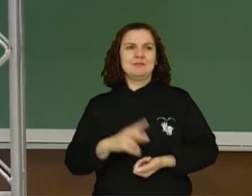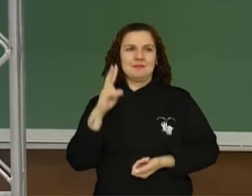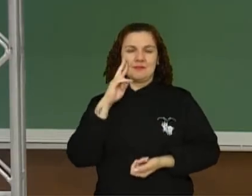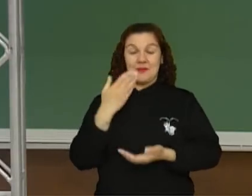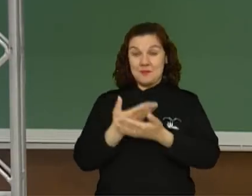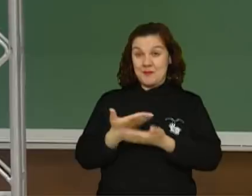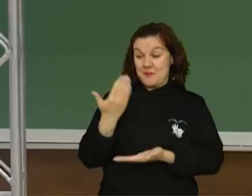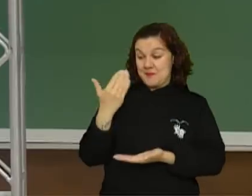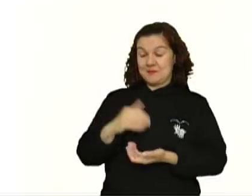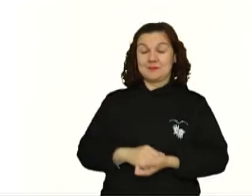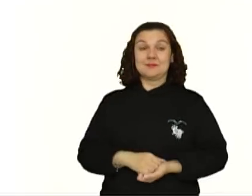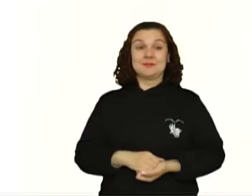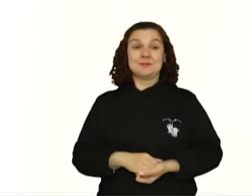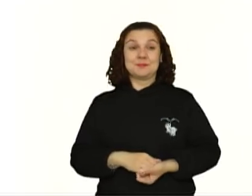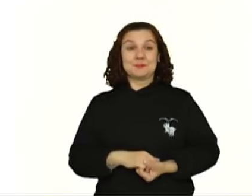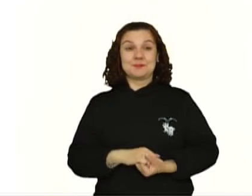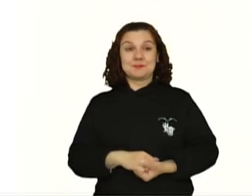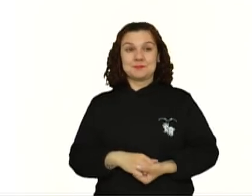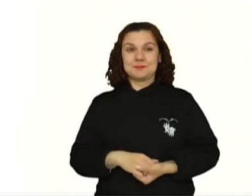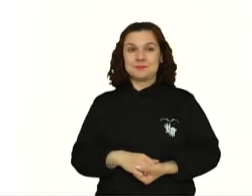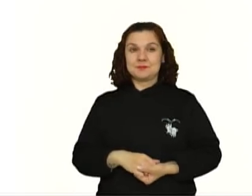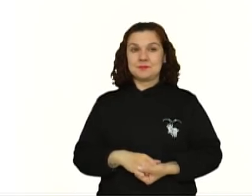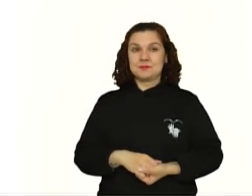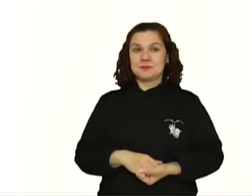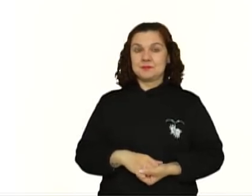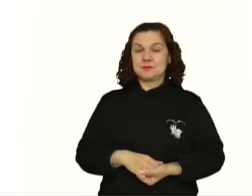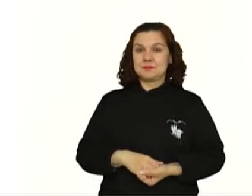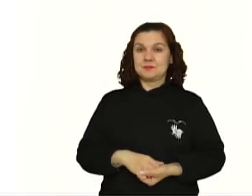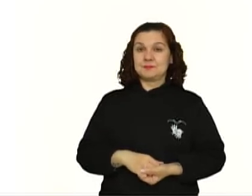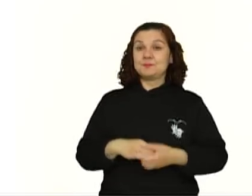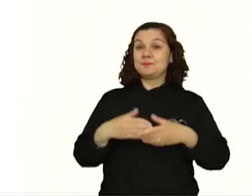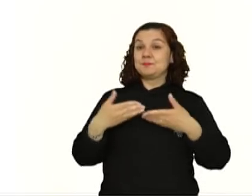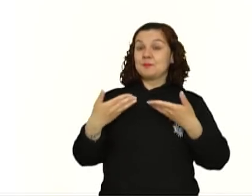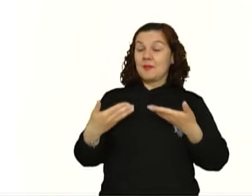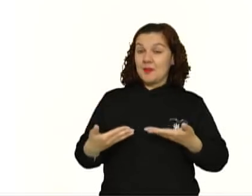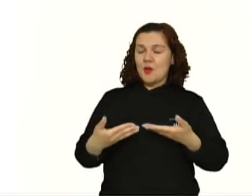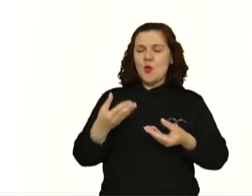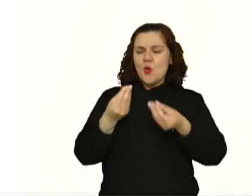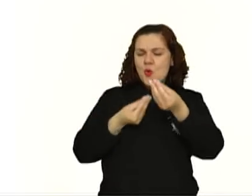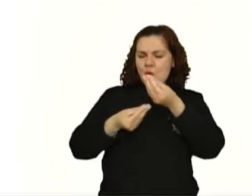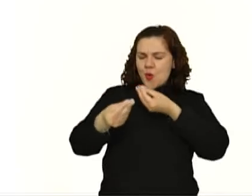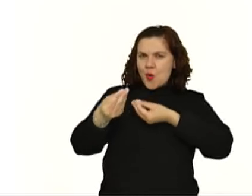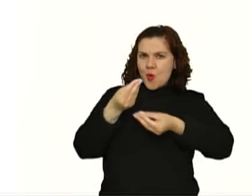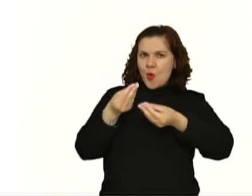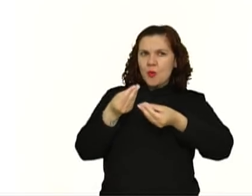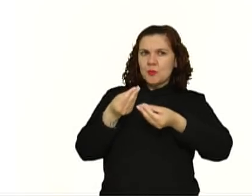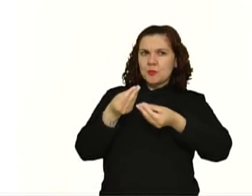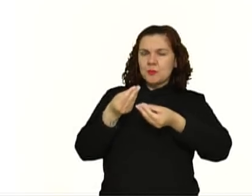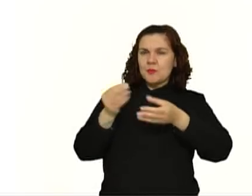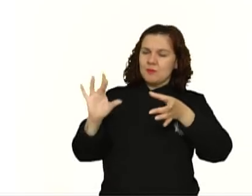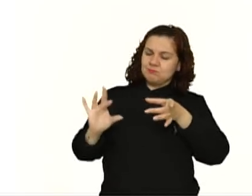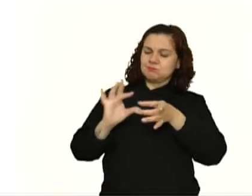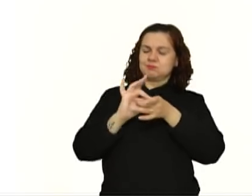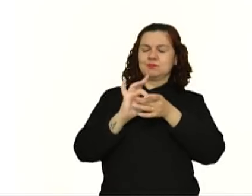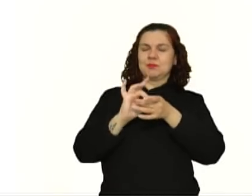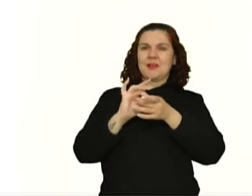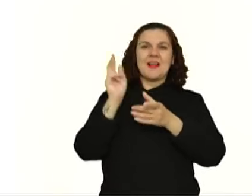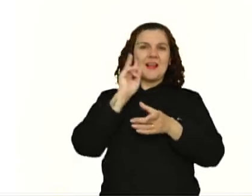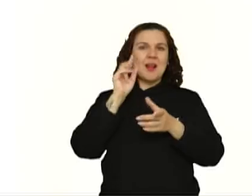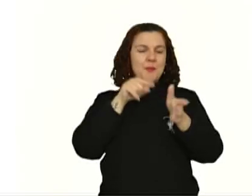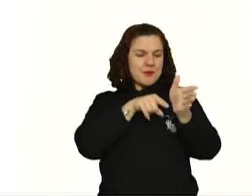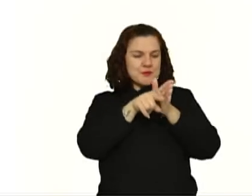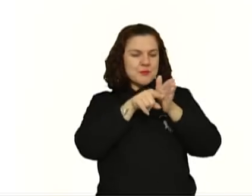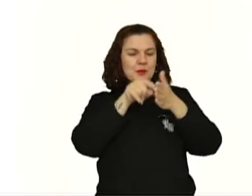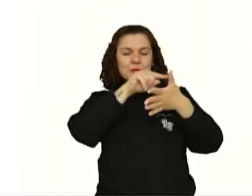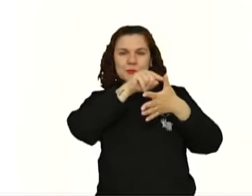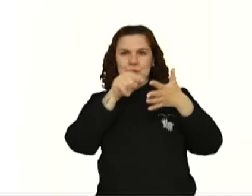aula anterior? Ou slide da notícia? Como ele se compõe? Lembra daquelas perguntas